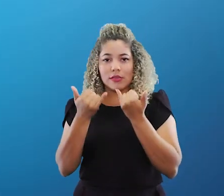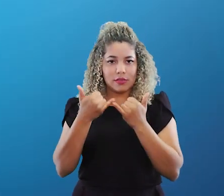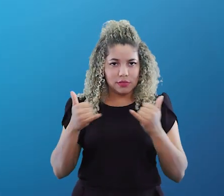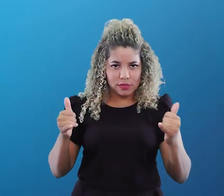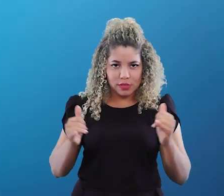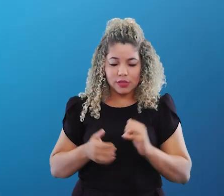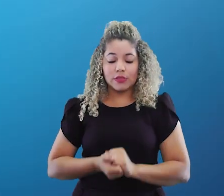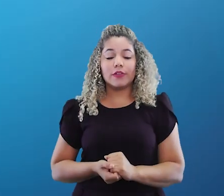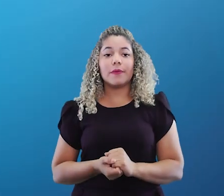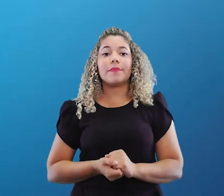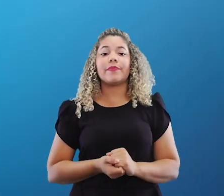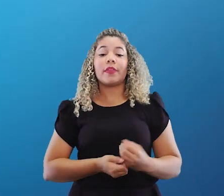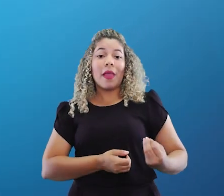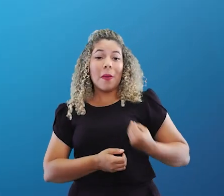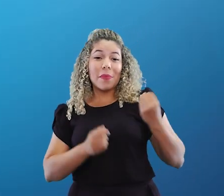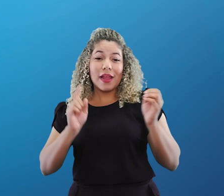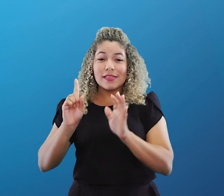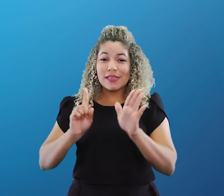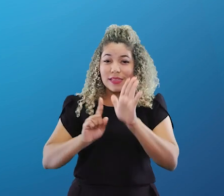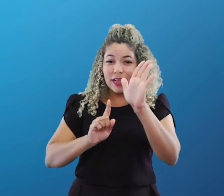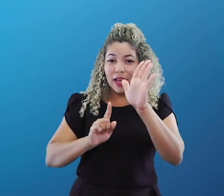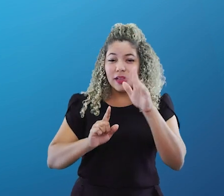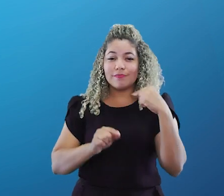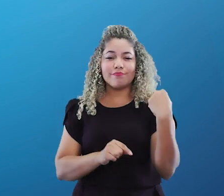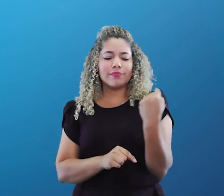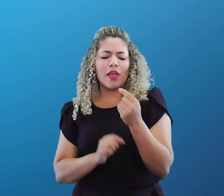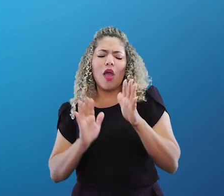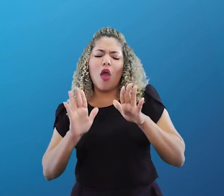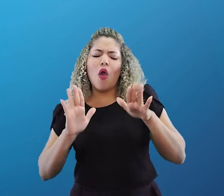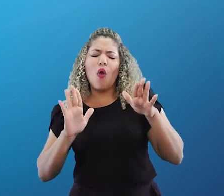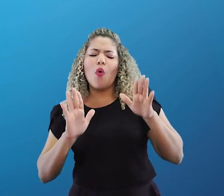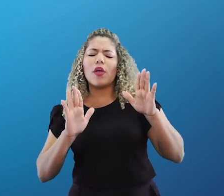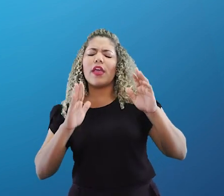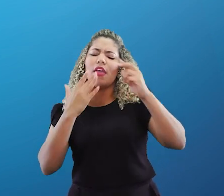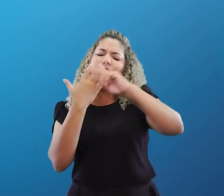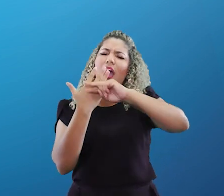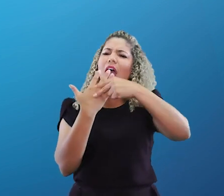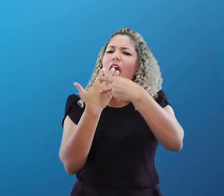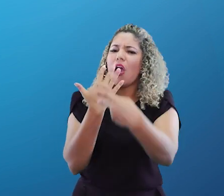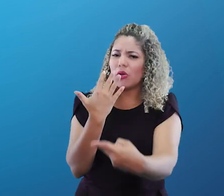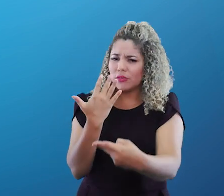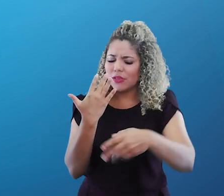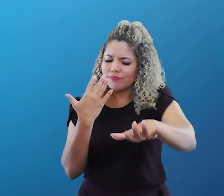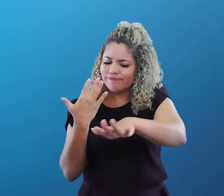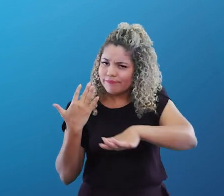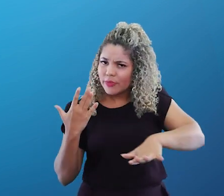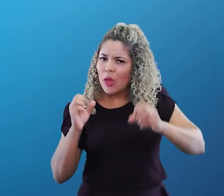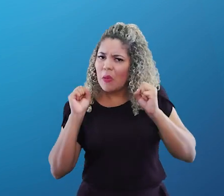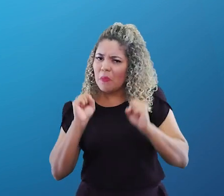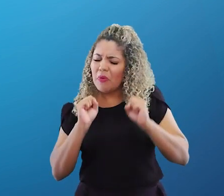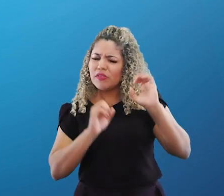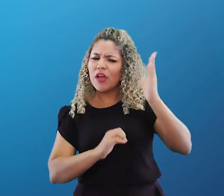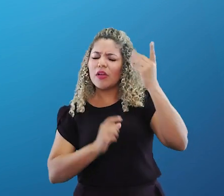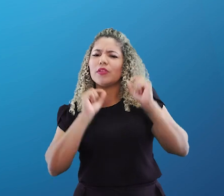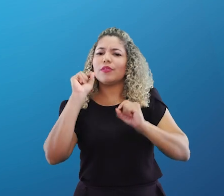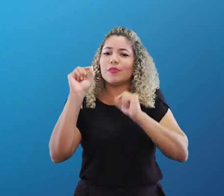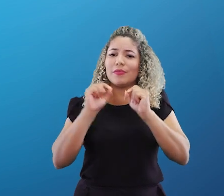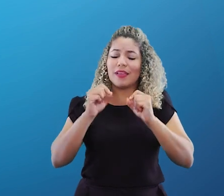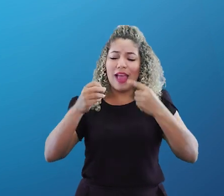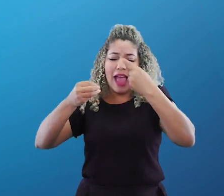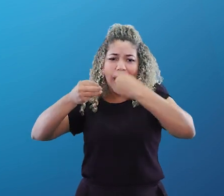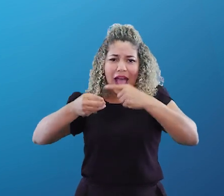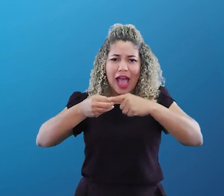alta concentração de gases presentes na atmosfera, quais são as consequências da poluição na região? Essa superfície da cidade está